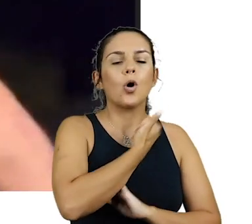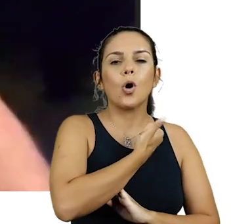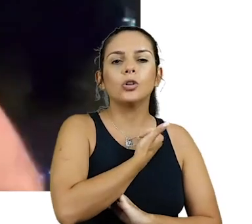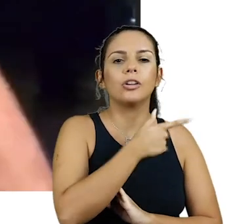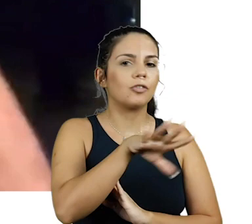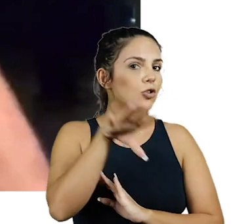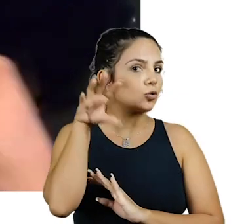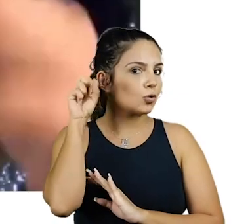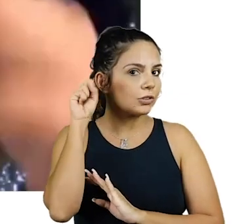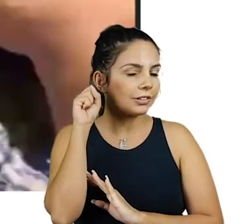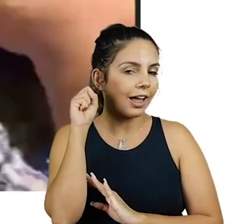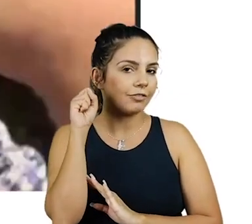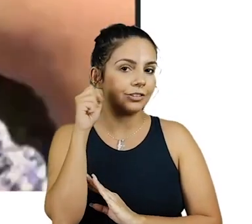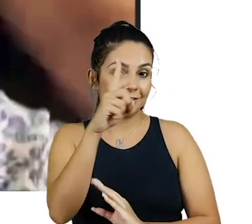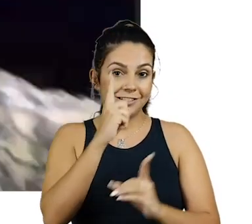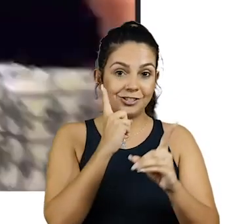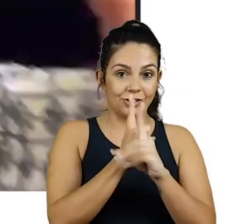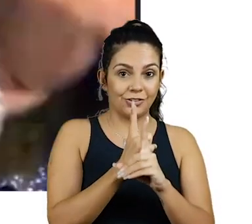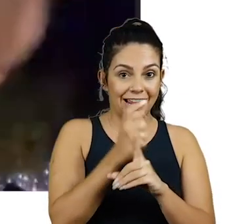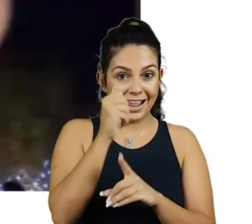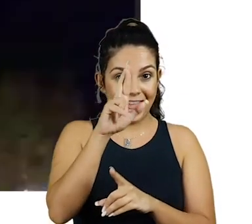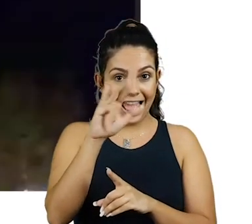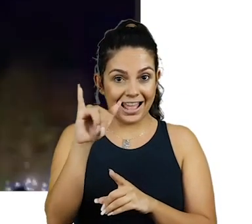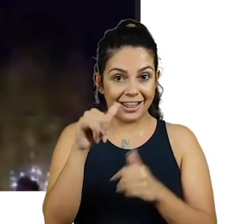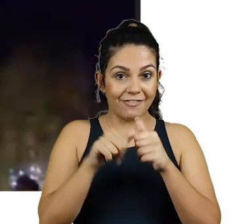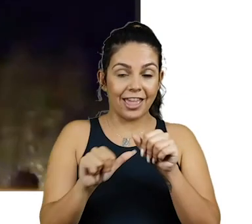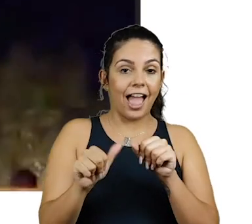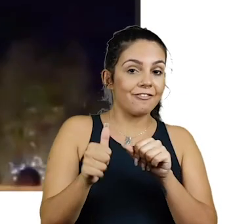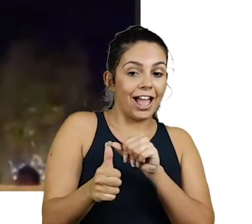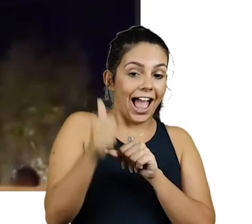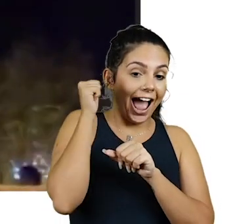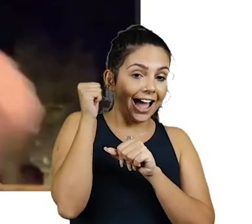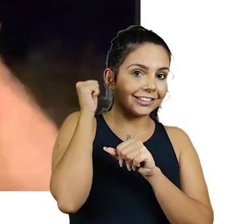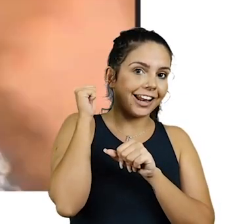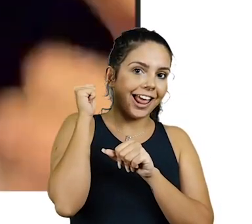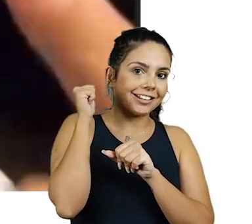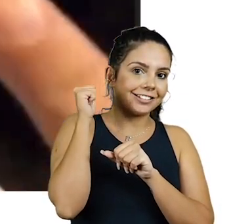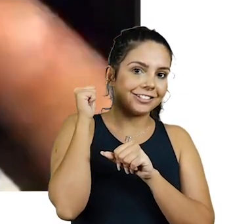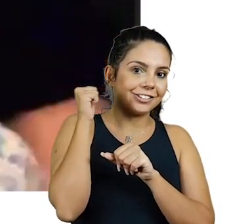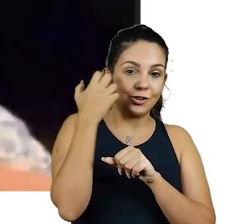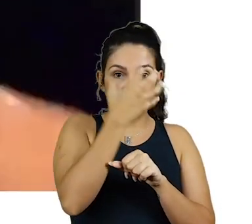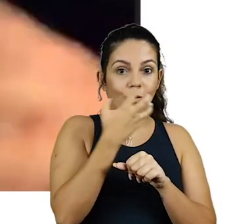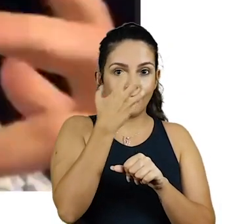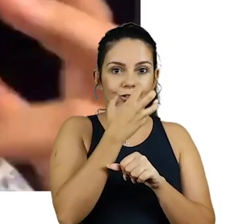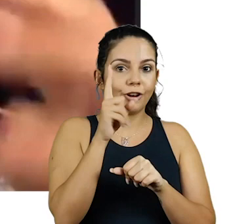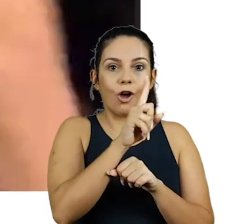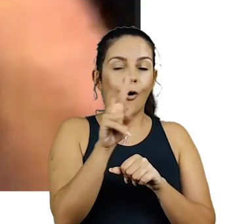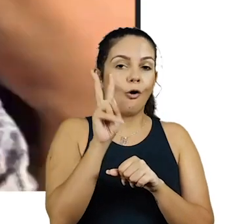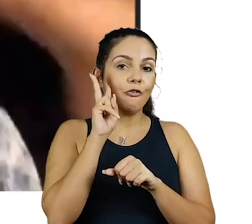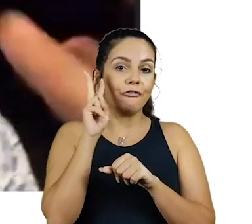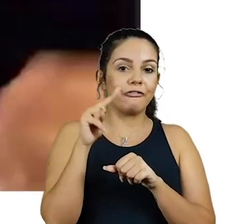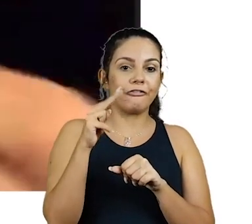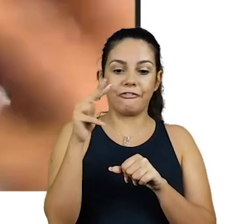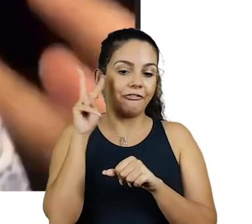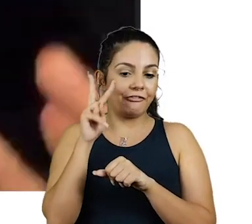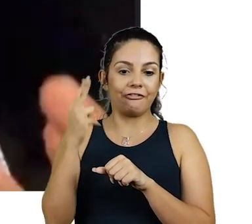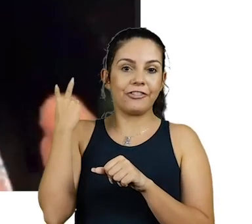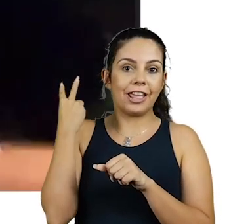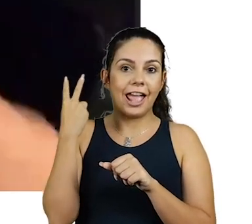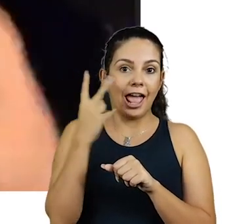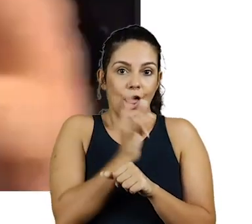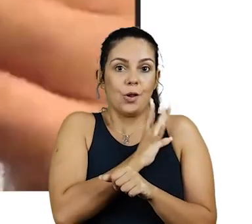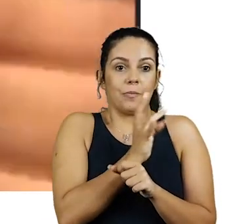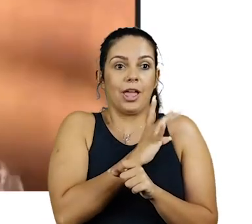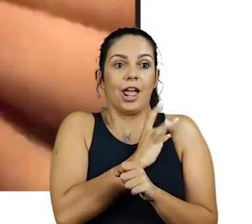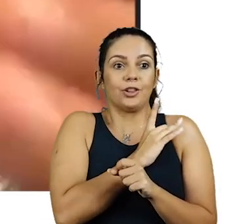você escutava ele? Aí você descobre que o Ari, na verdade, ficava atrás dela. Então o cantor não via. Então ela era um